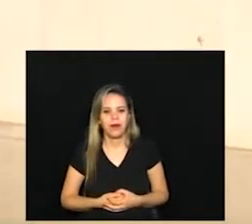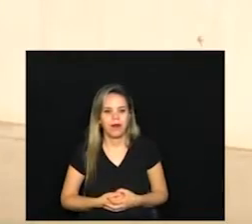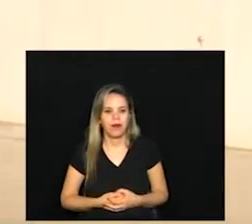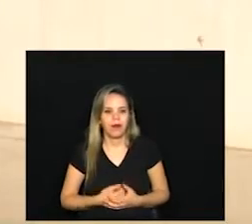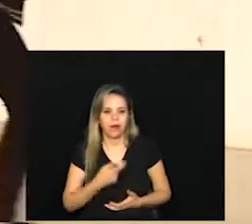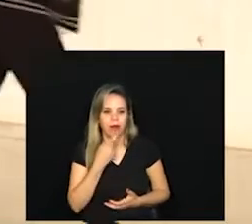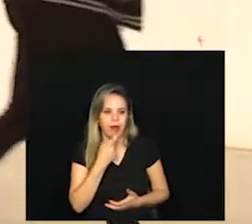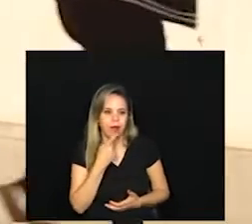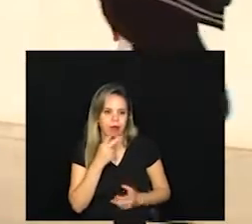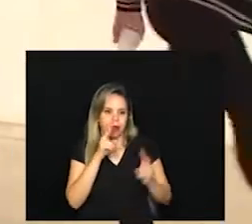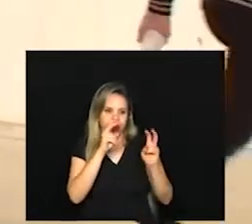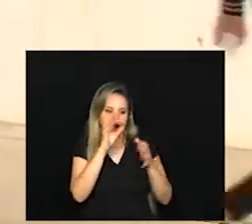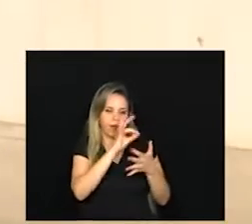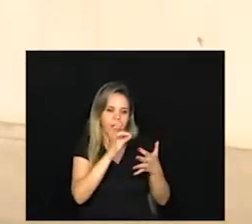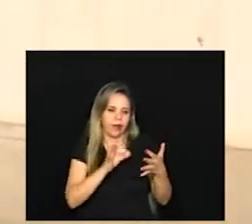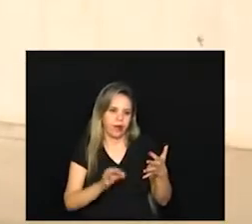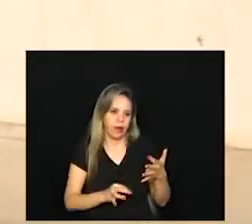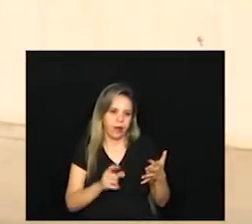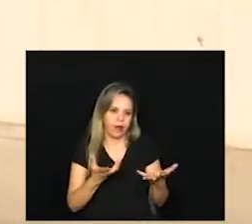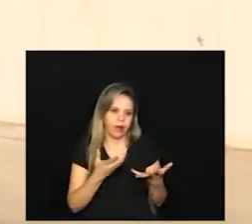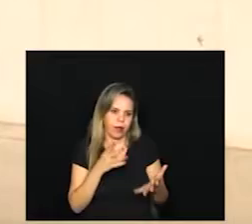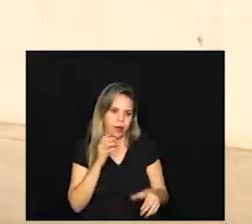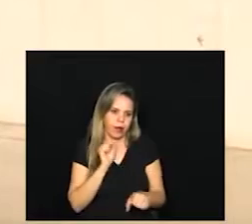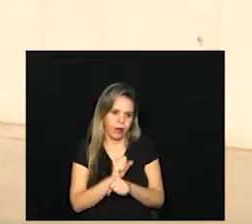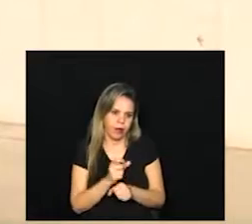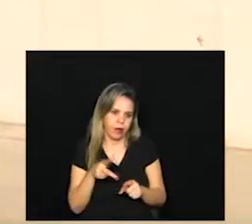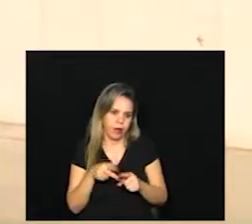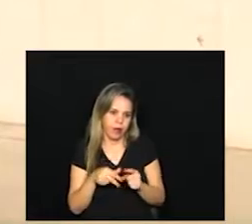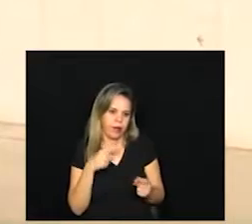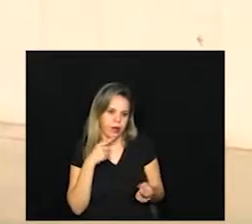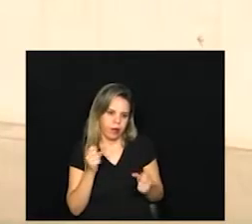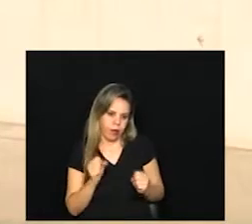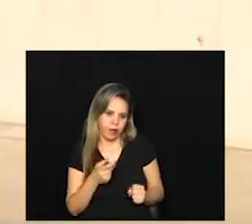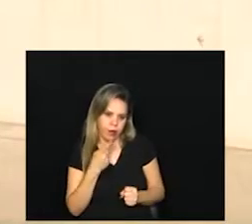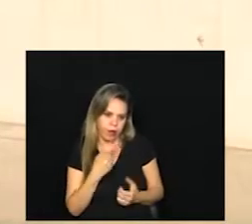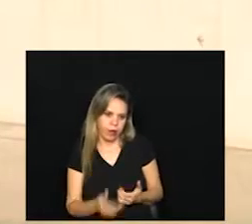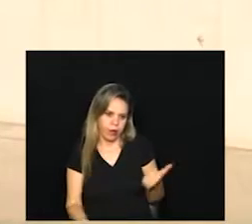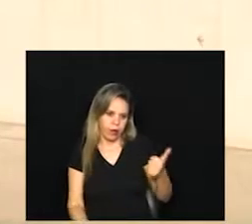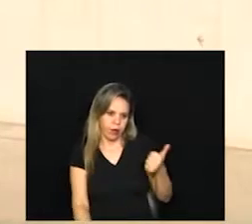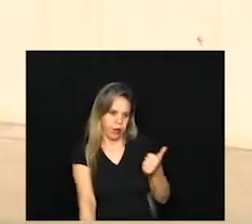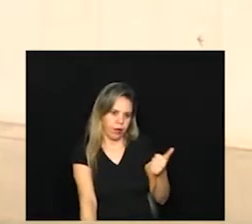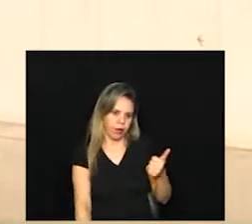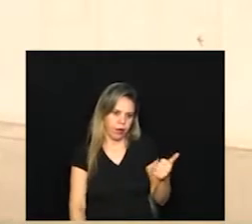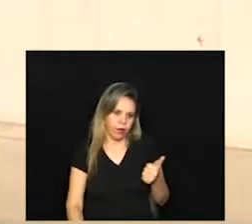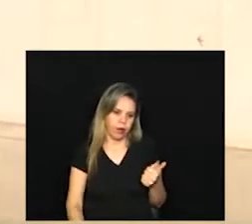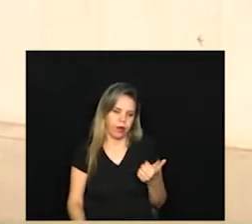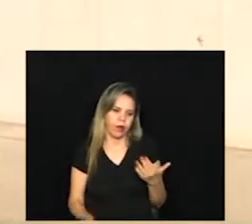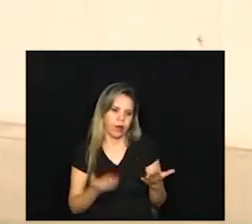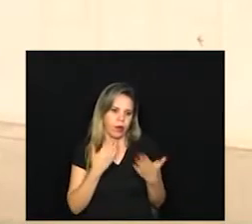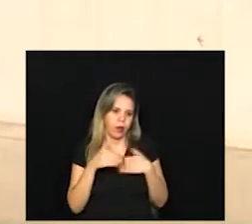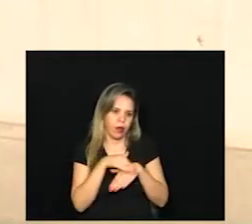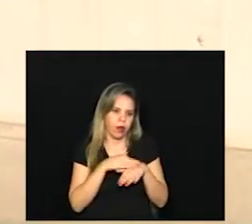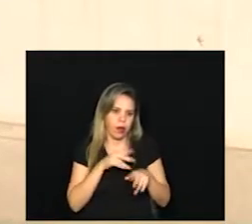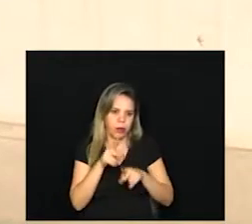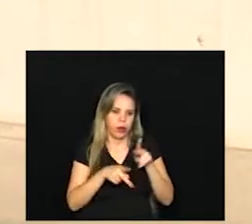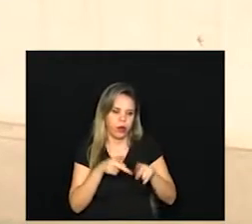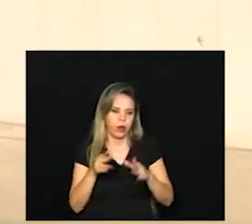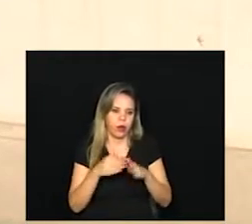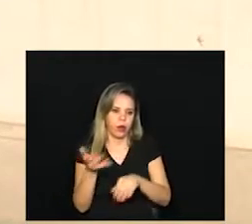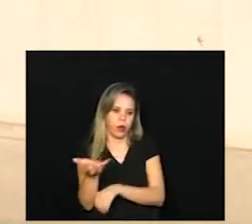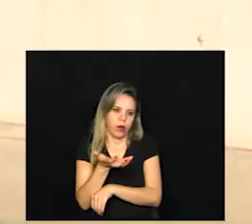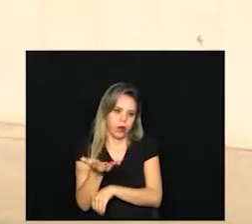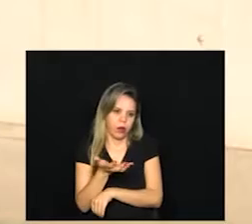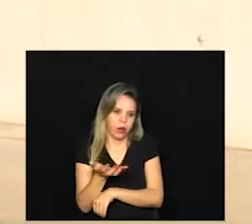aí eu vou falar um pouquinho sobre cada uma, se você quiser interromper ou tiver alguma questão. A primeira ação é a abordagem da população em situação de rua